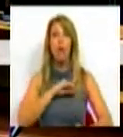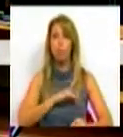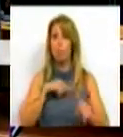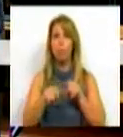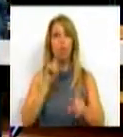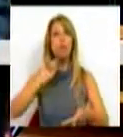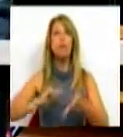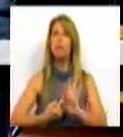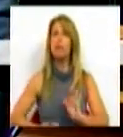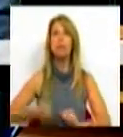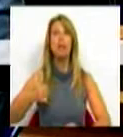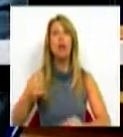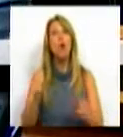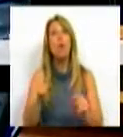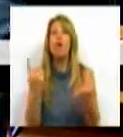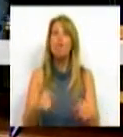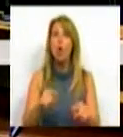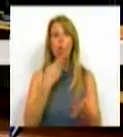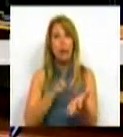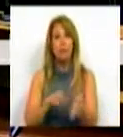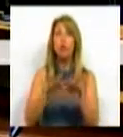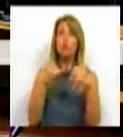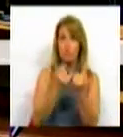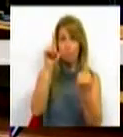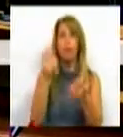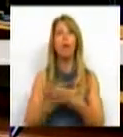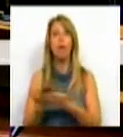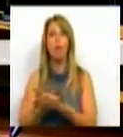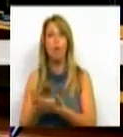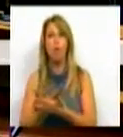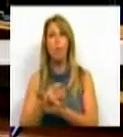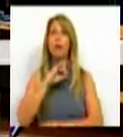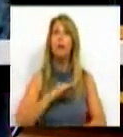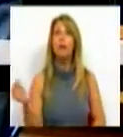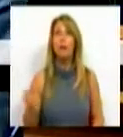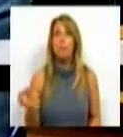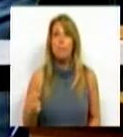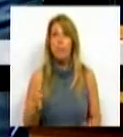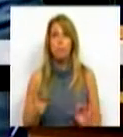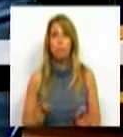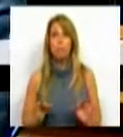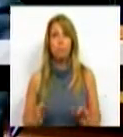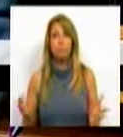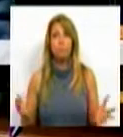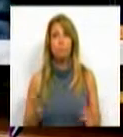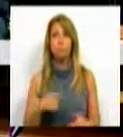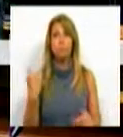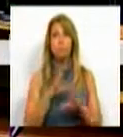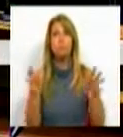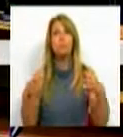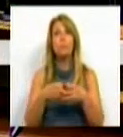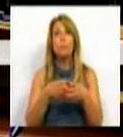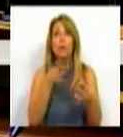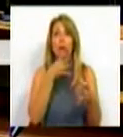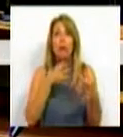sociais, mas também e sobretudo por razões económicas. O salário mínimo é, no fundo, aquilo que nós, enquanto comunidade, dizemos a